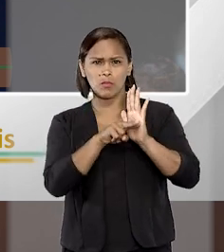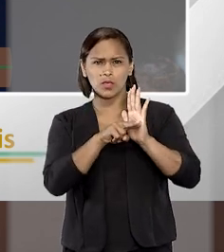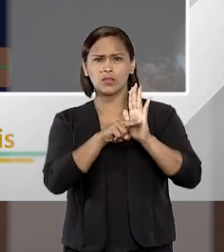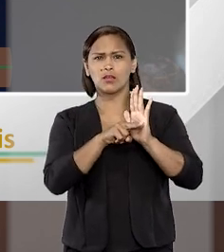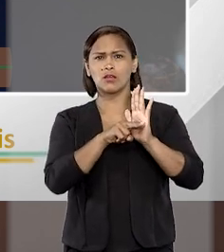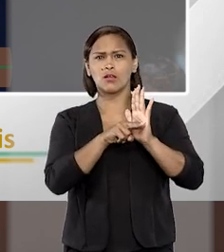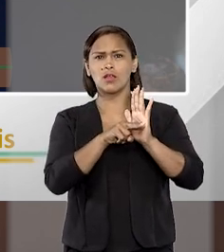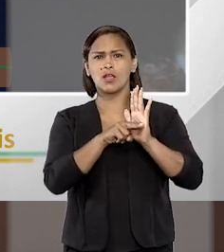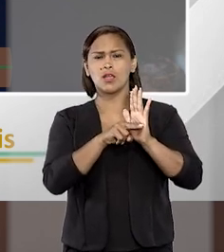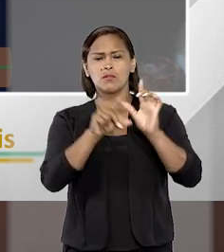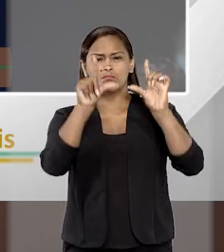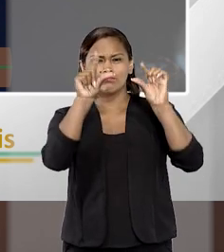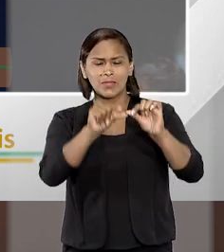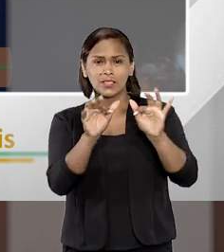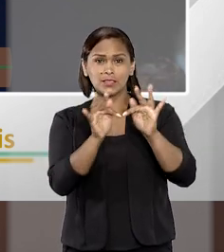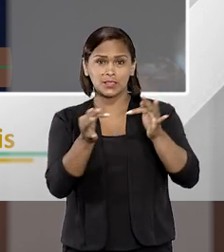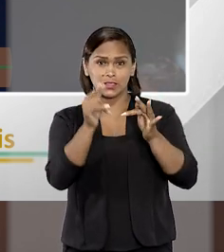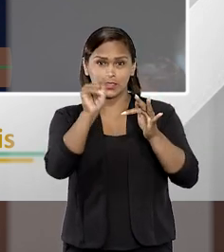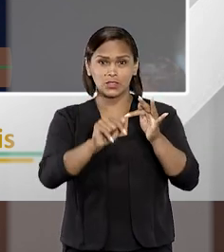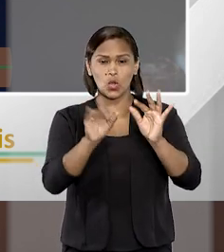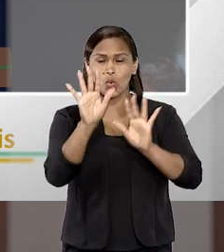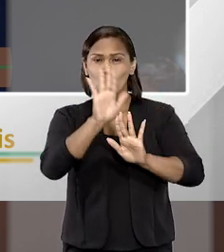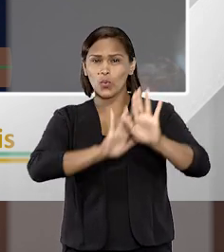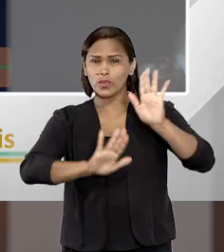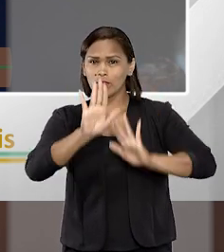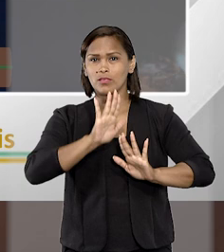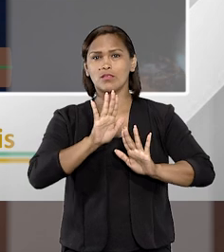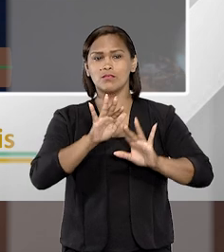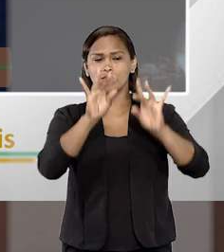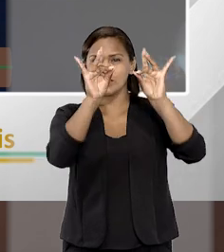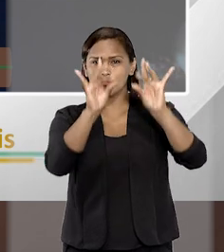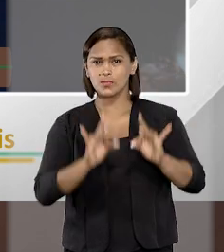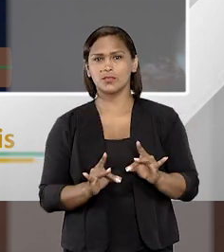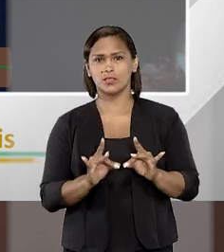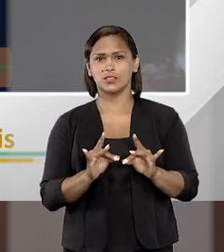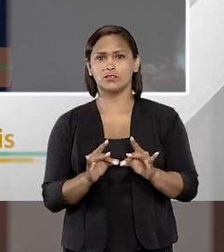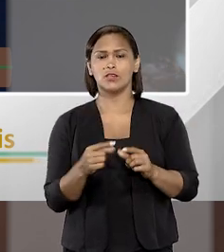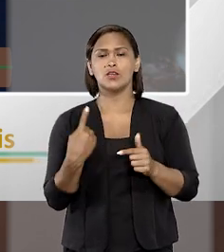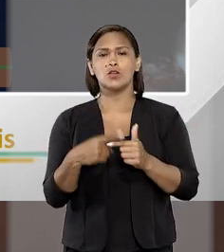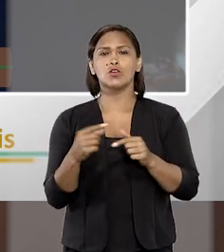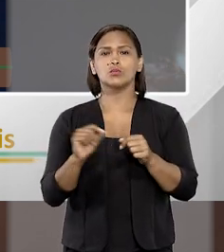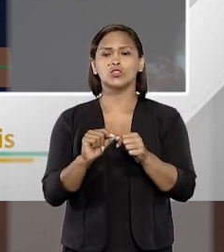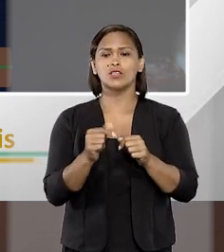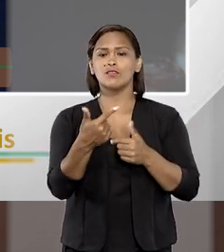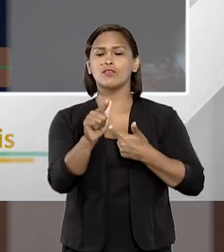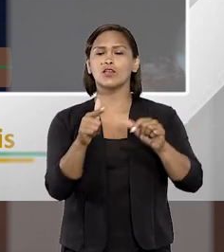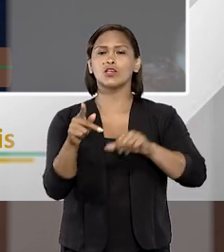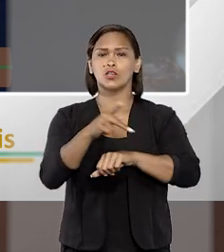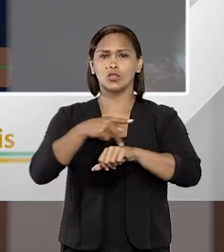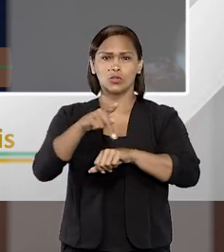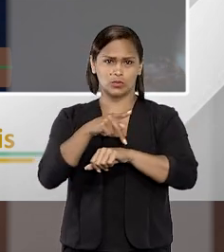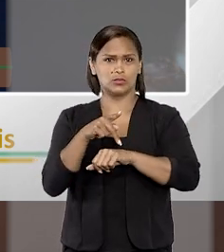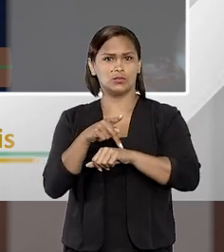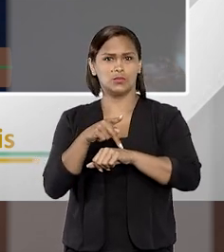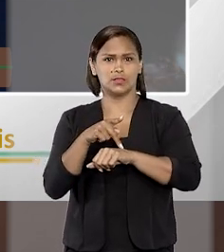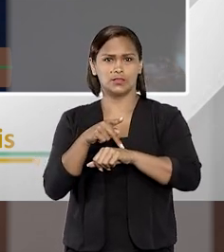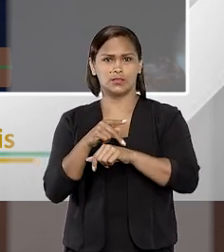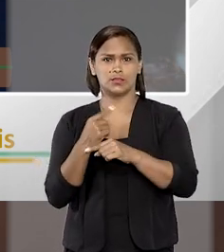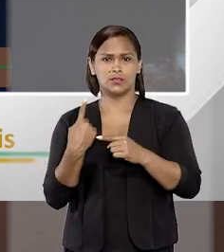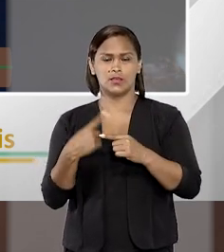mas minudente mais cuidadosa e como já é feito alguns países e